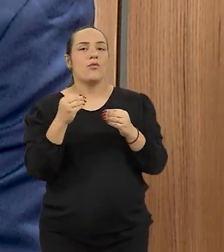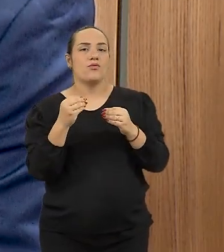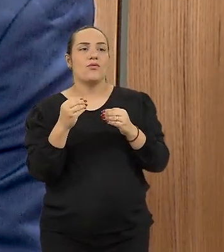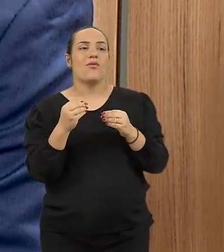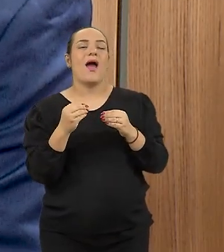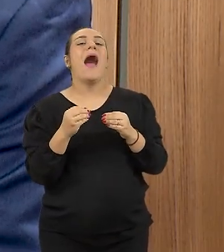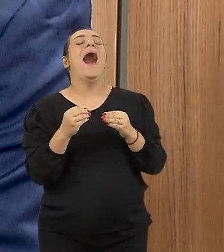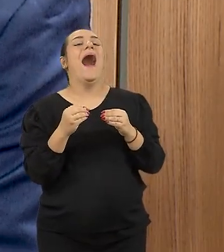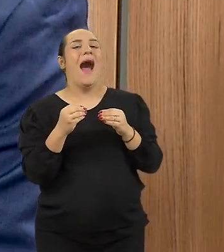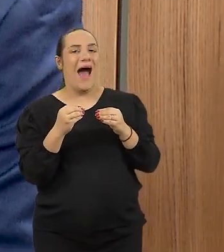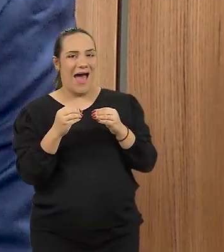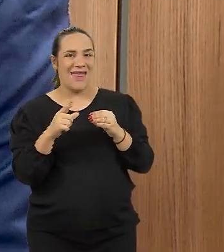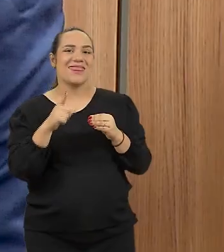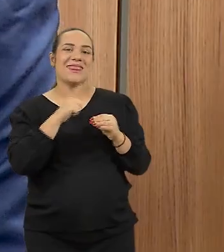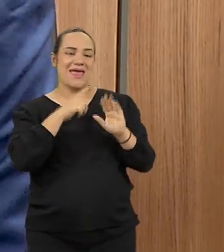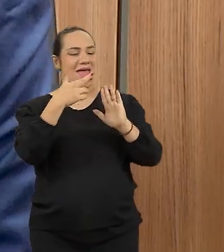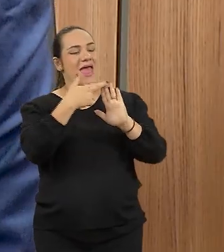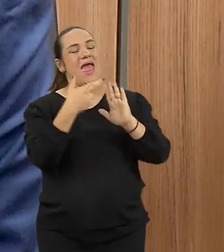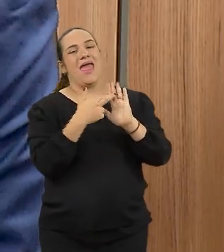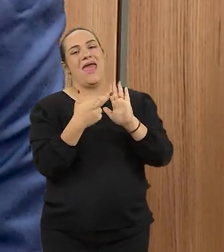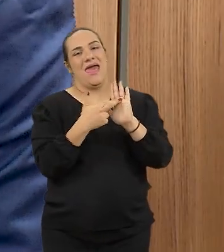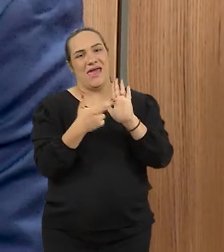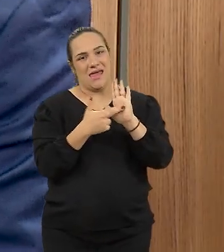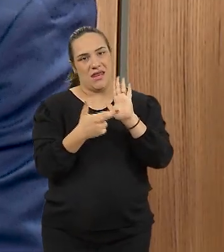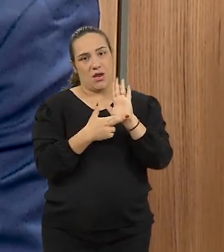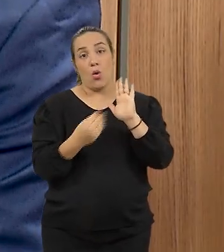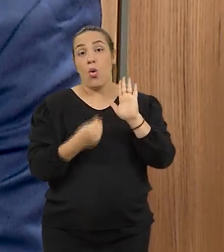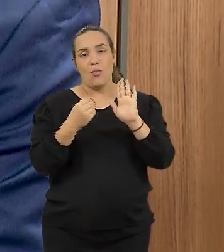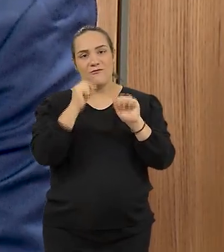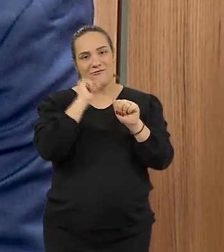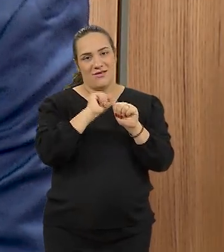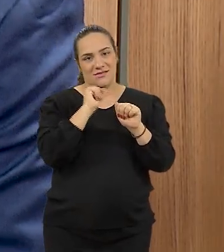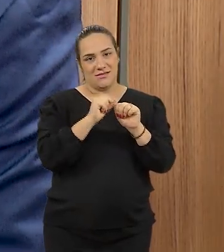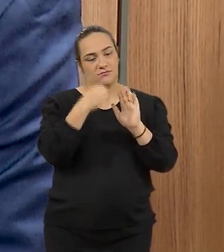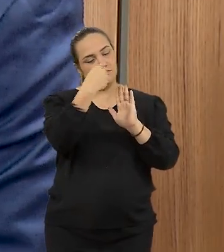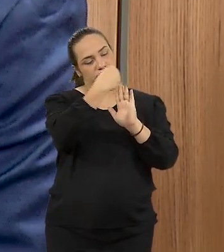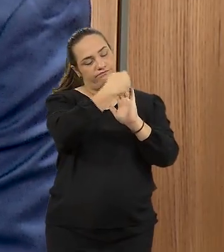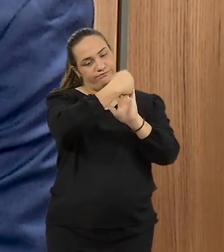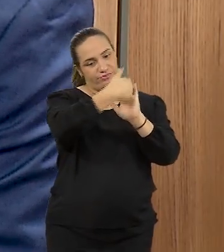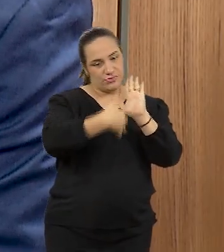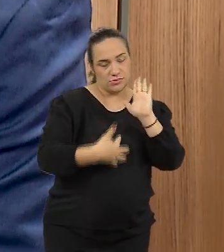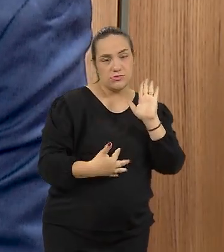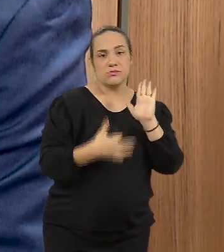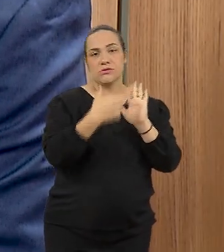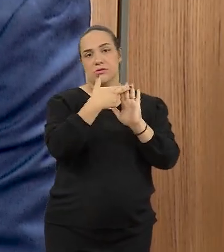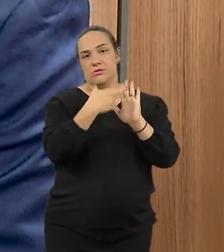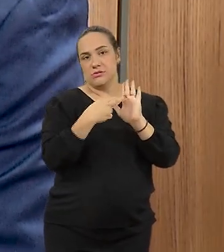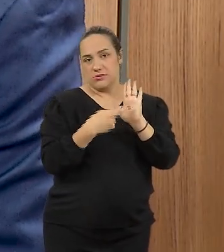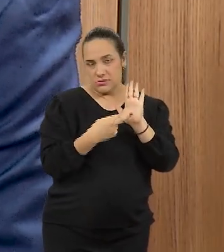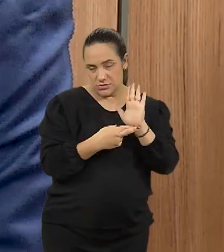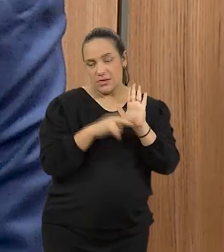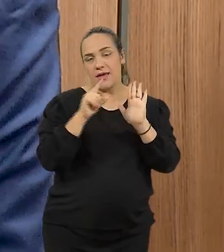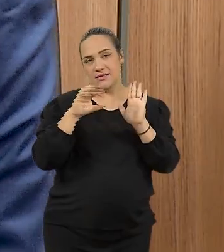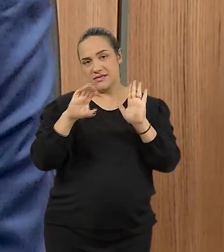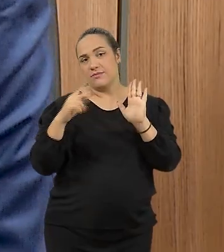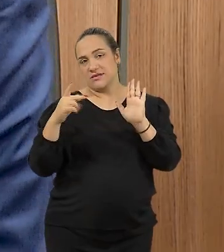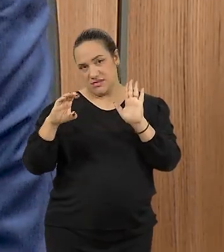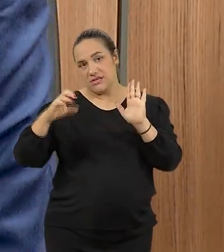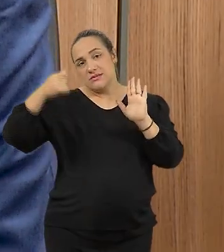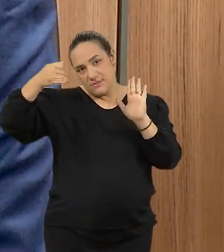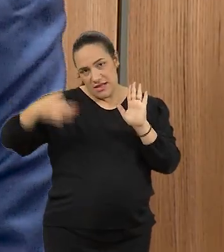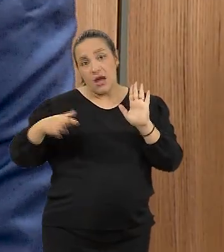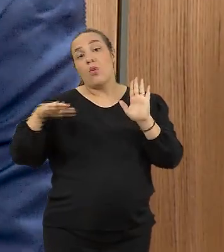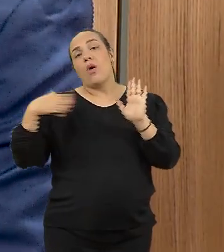E esse processo ele é constituído por uma série de regras que estão basicamente no Instituto, que é o Código de Processo